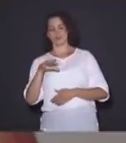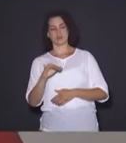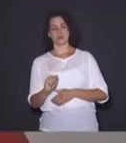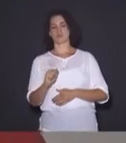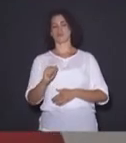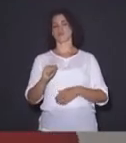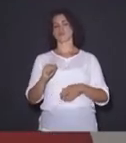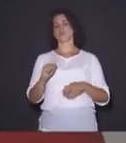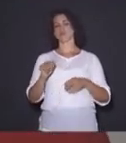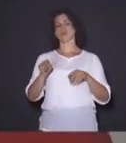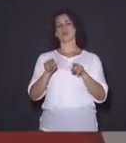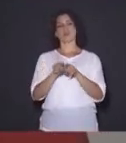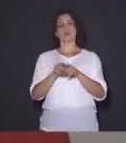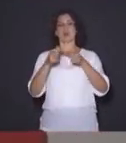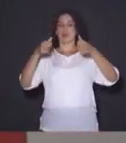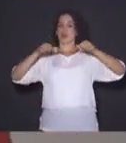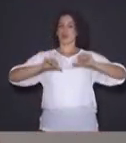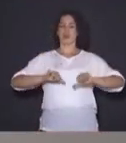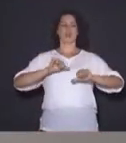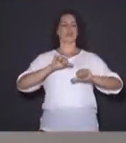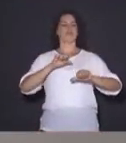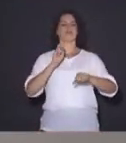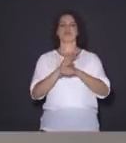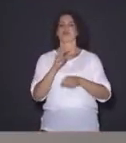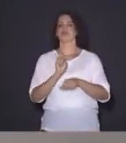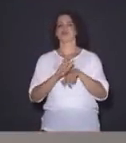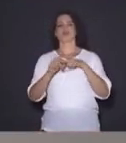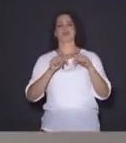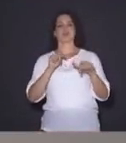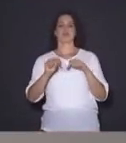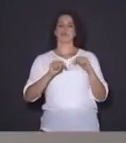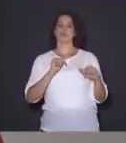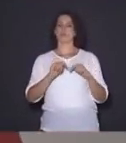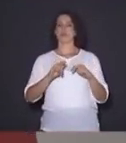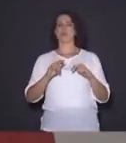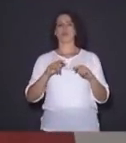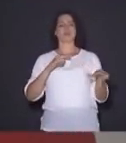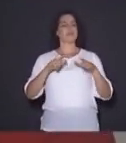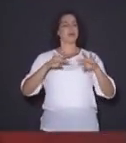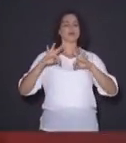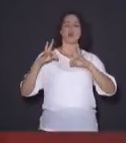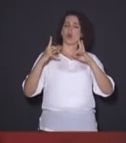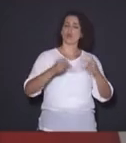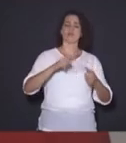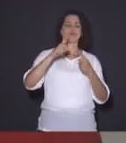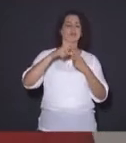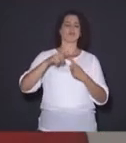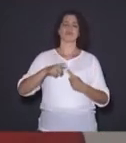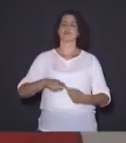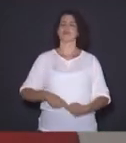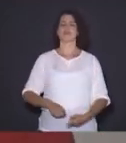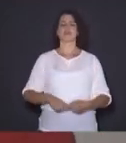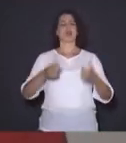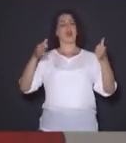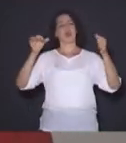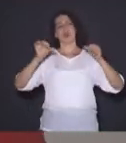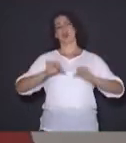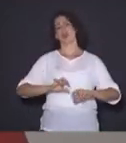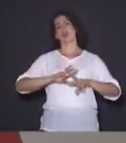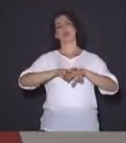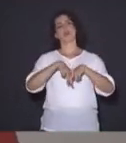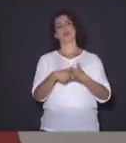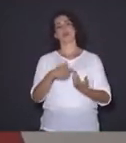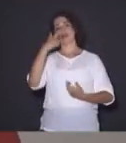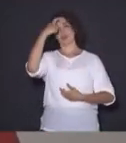precarização do mercado de trabalho trabalho de todo tipo precário em que o trabalhador não terá